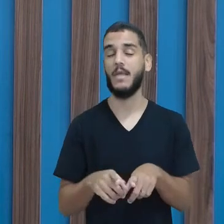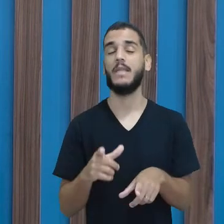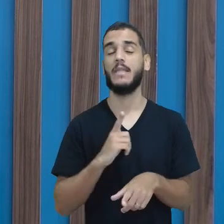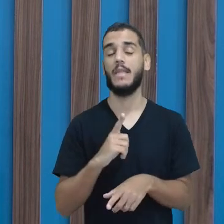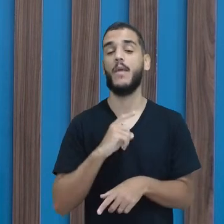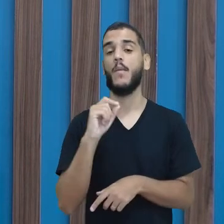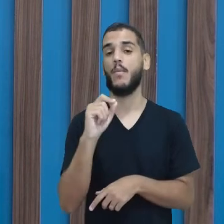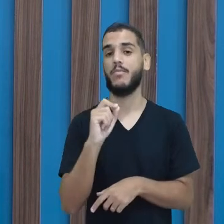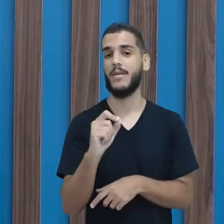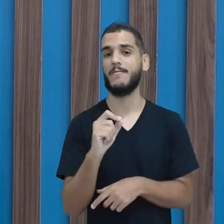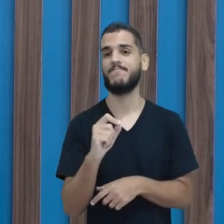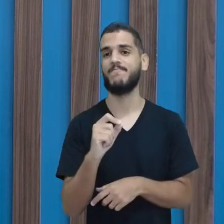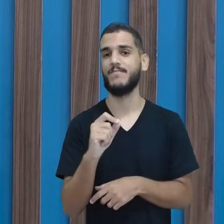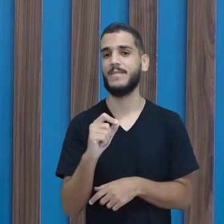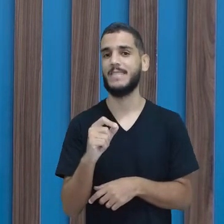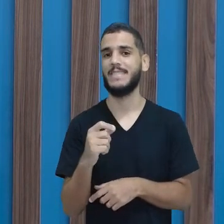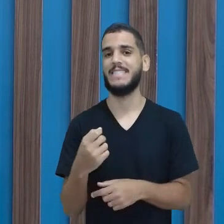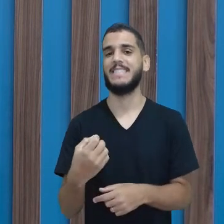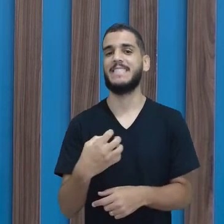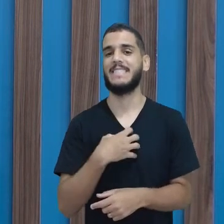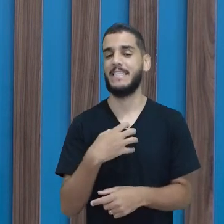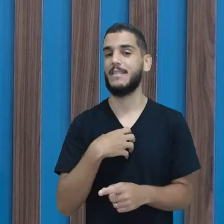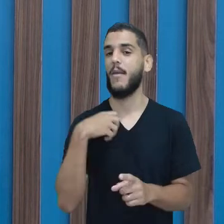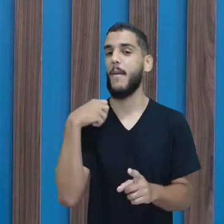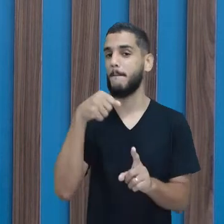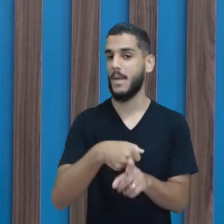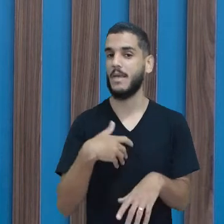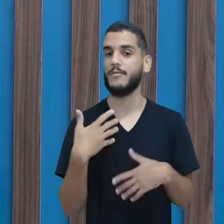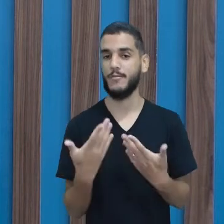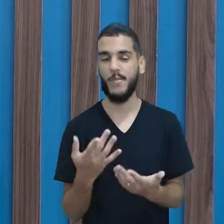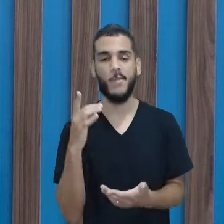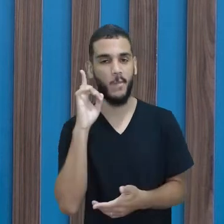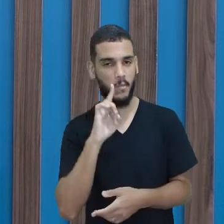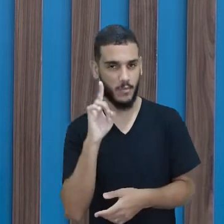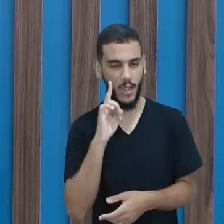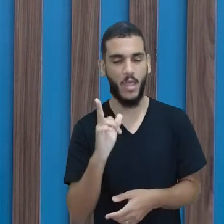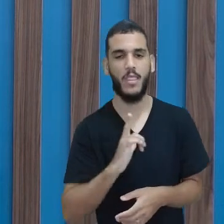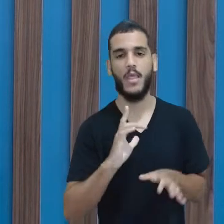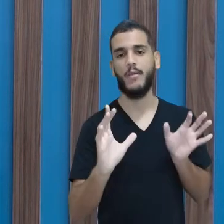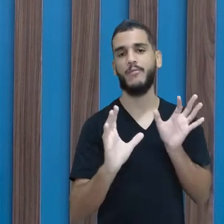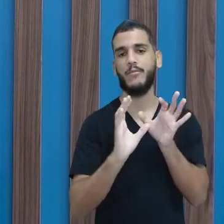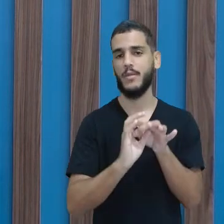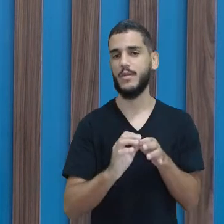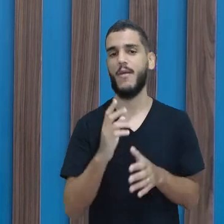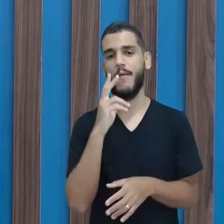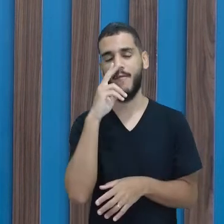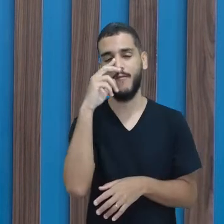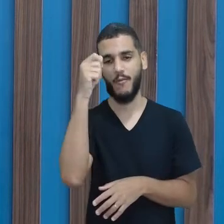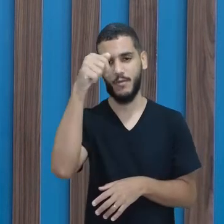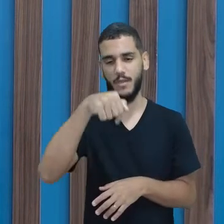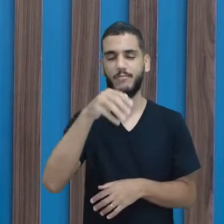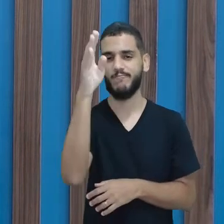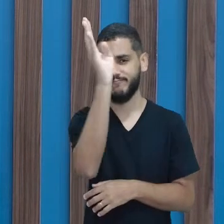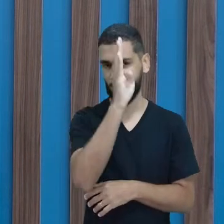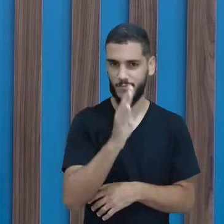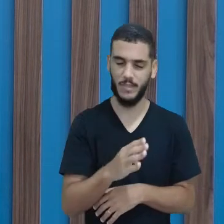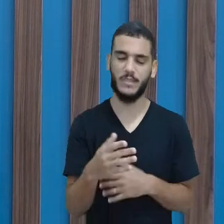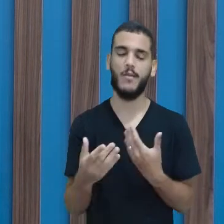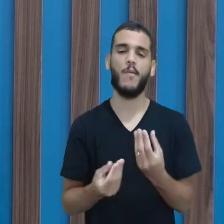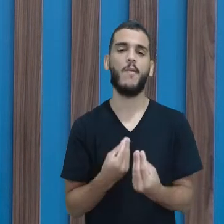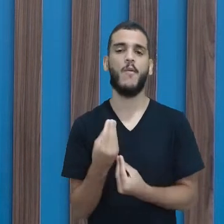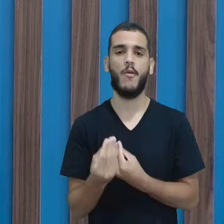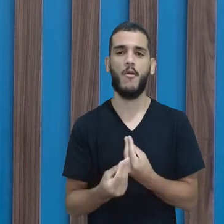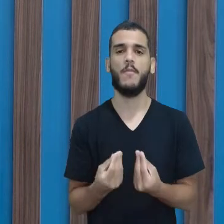reflexos. Aí você pergunta, como, professor? Os Estados Unidos tinham uma ligação muito forte com o nosso território na questão